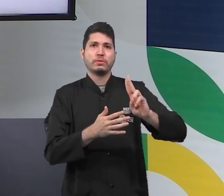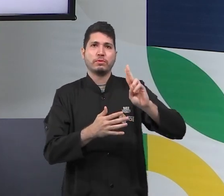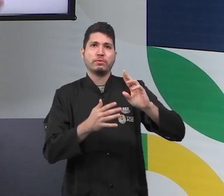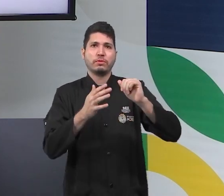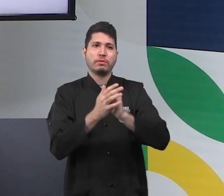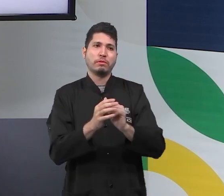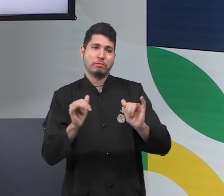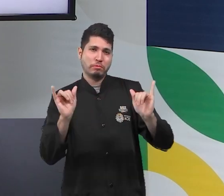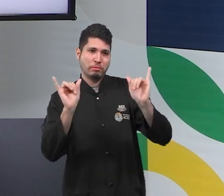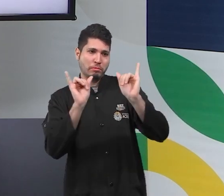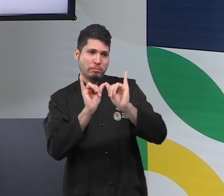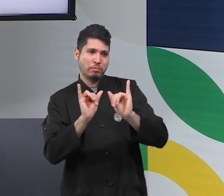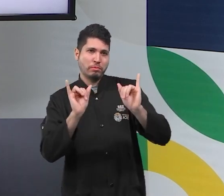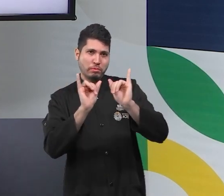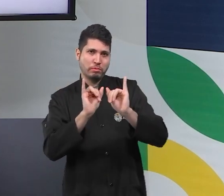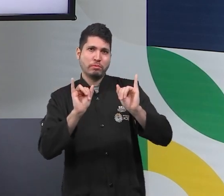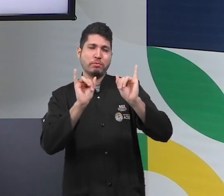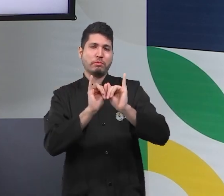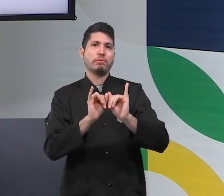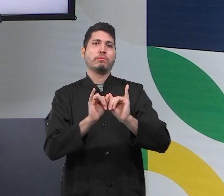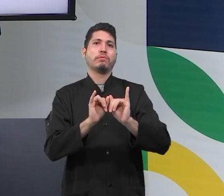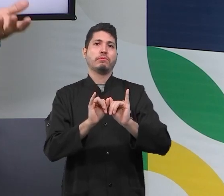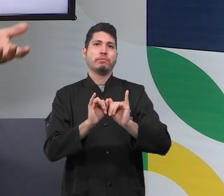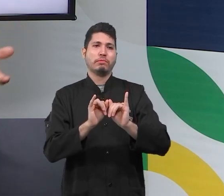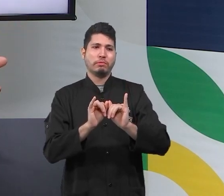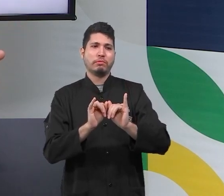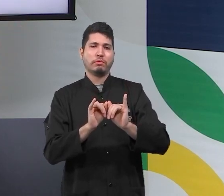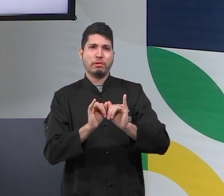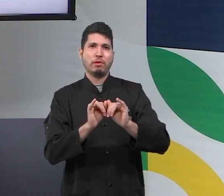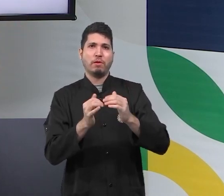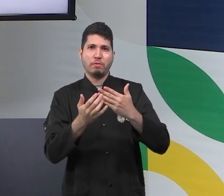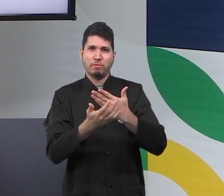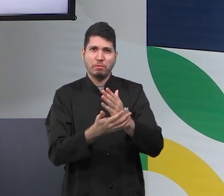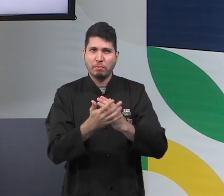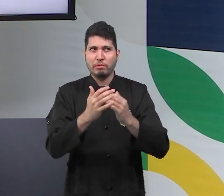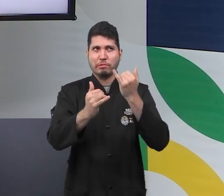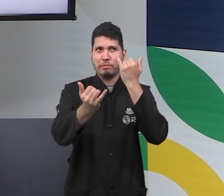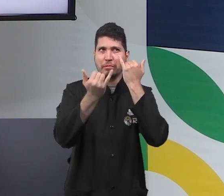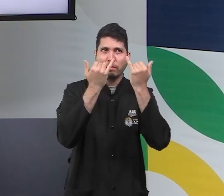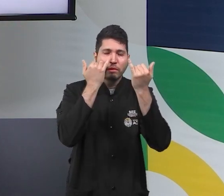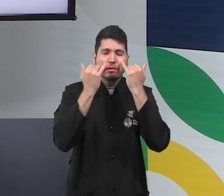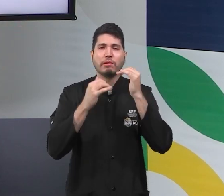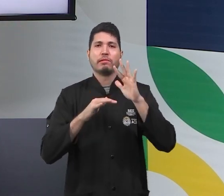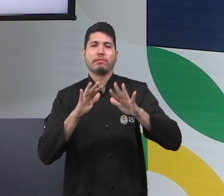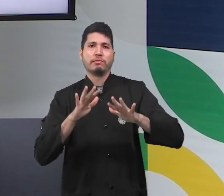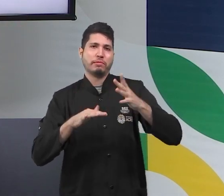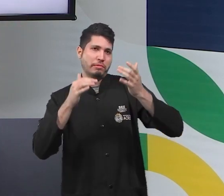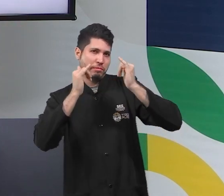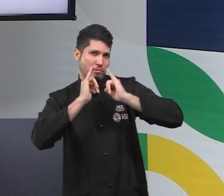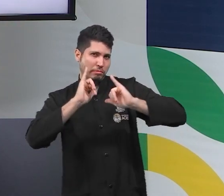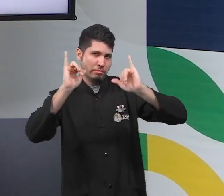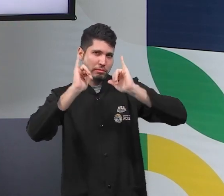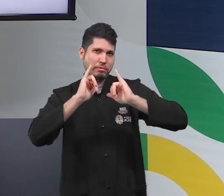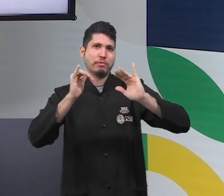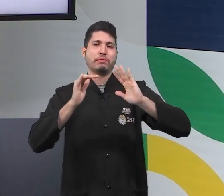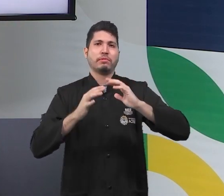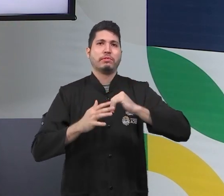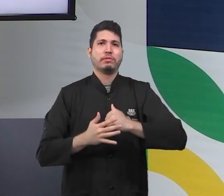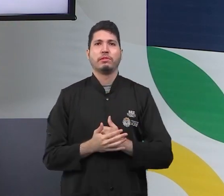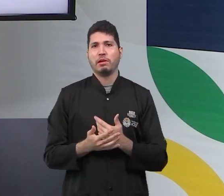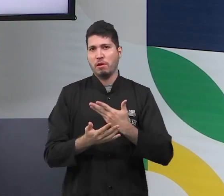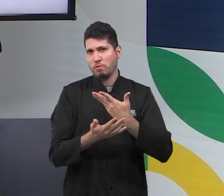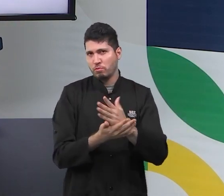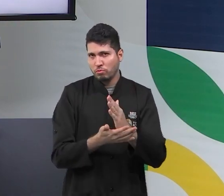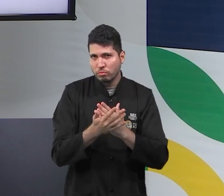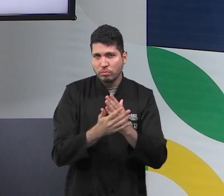né? Ou seja, um assunto que, qual é a relevância disso para a sociedade? Então, muitas das operadoras de